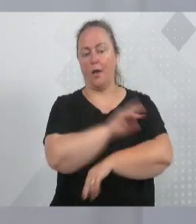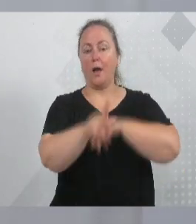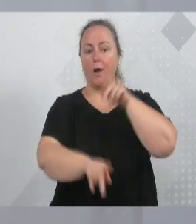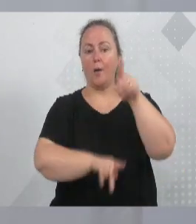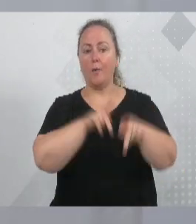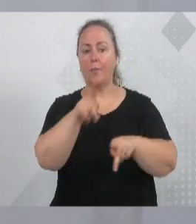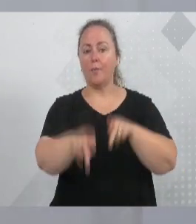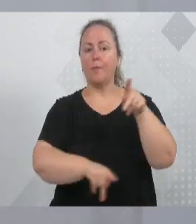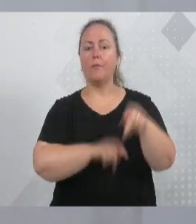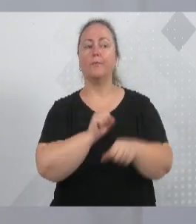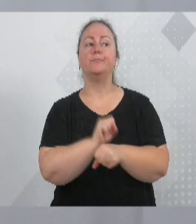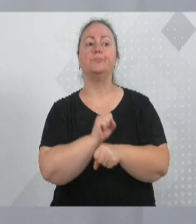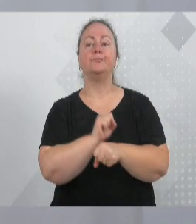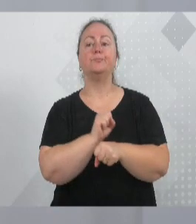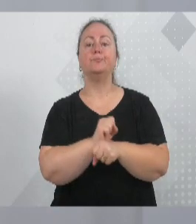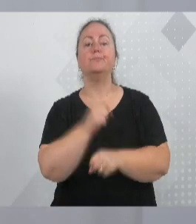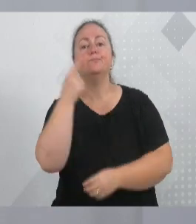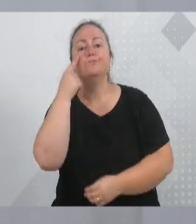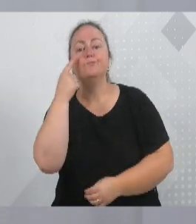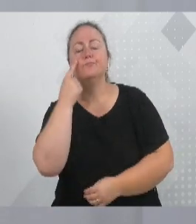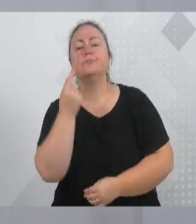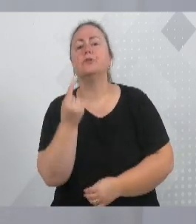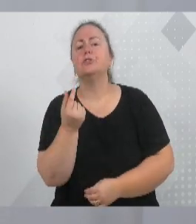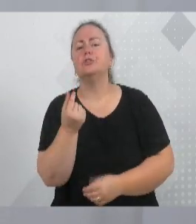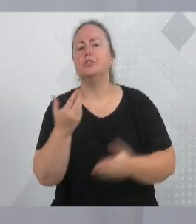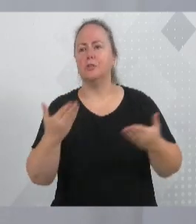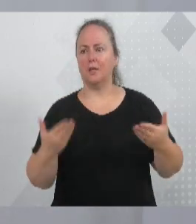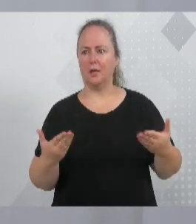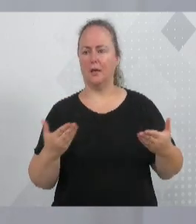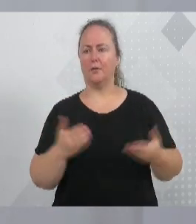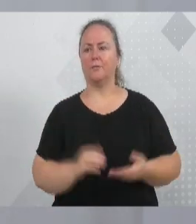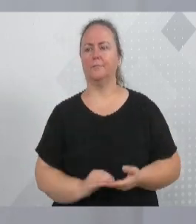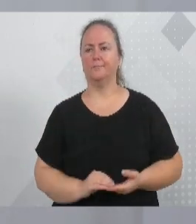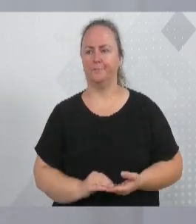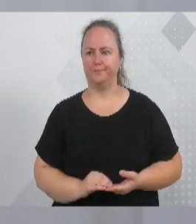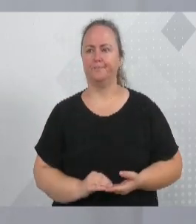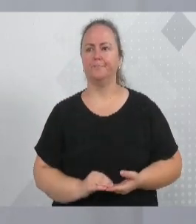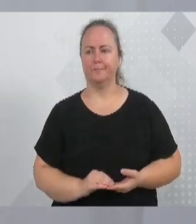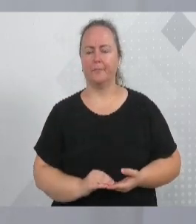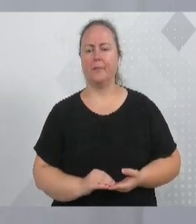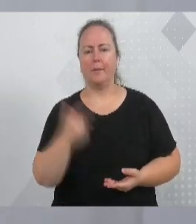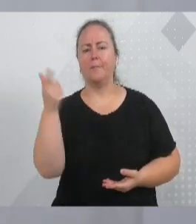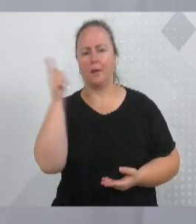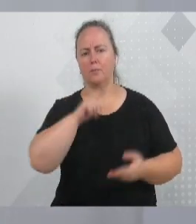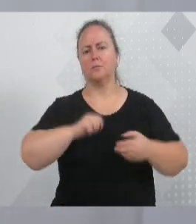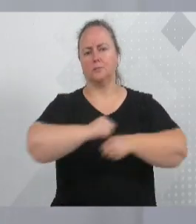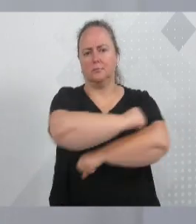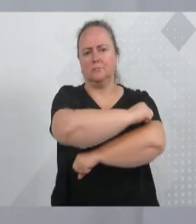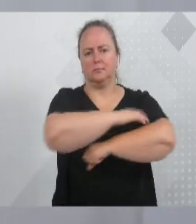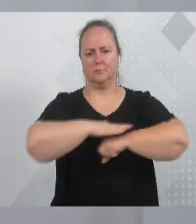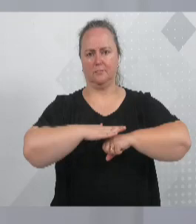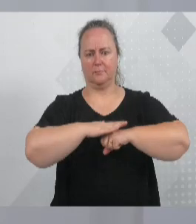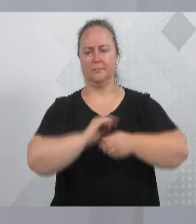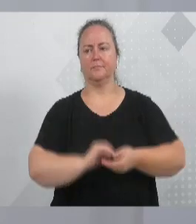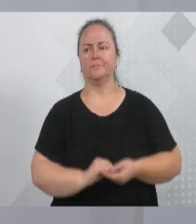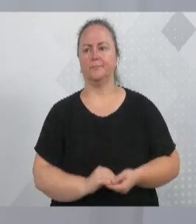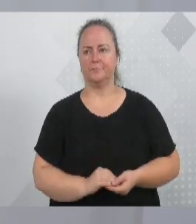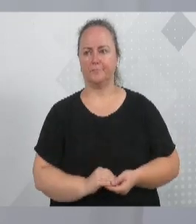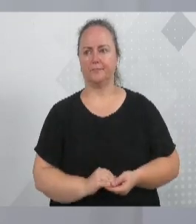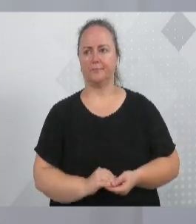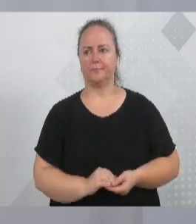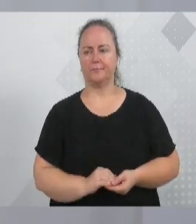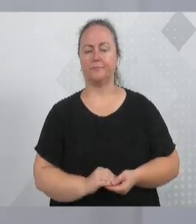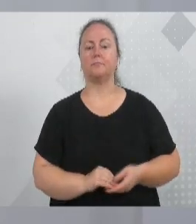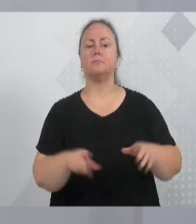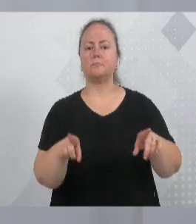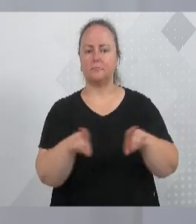orçamento agora final de ano que as ruas inclusive os seus baos que as ruas saiam do Papel eh seguindo uma grande